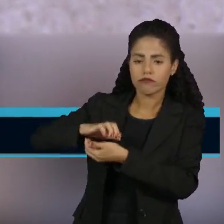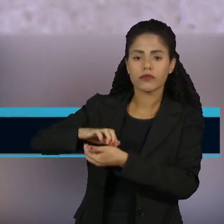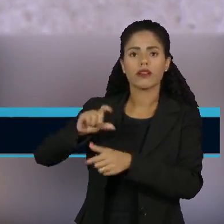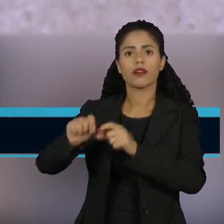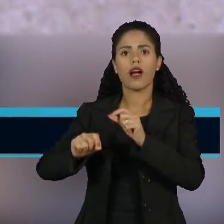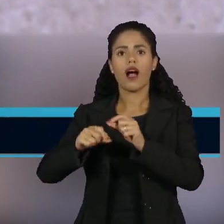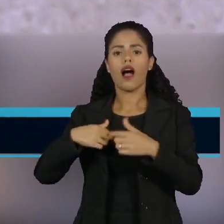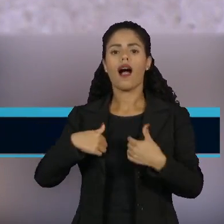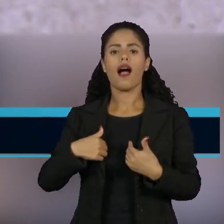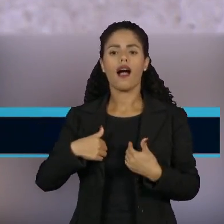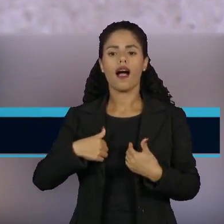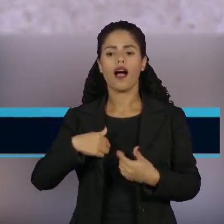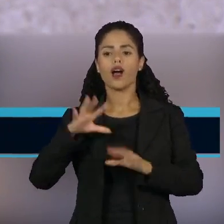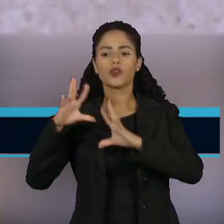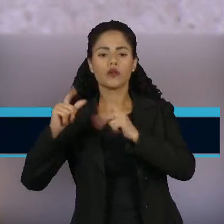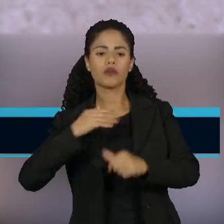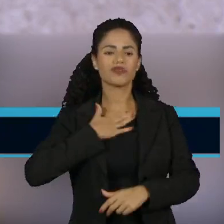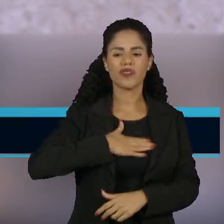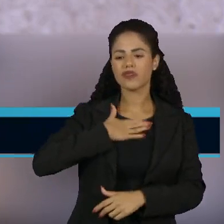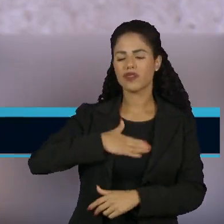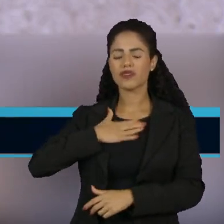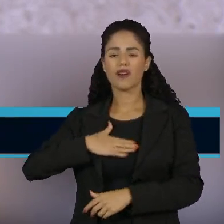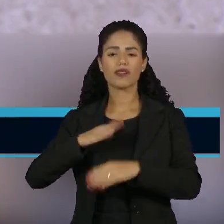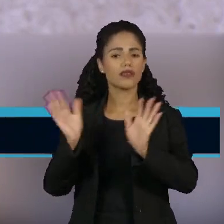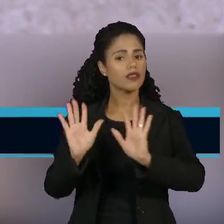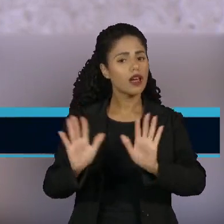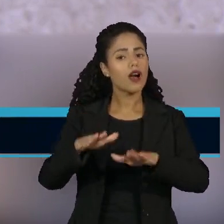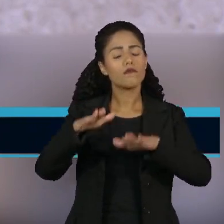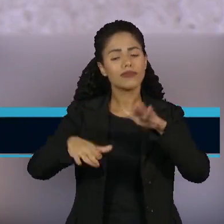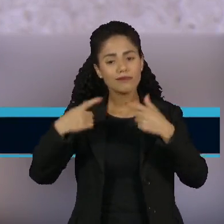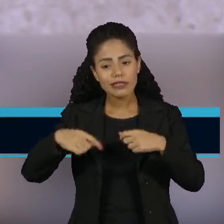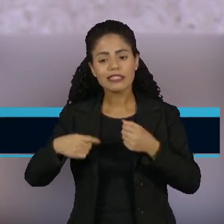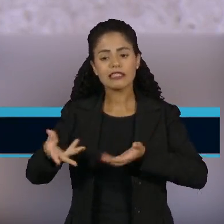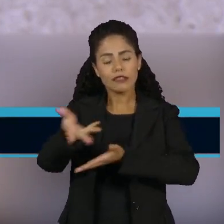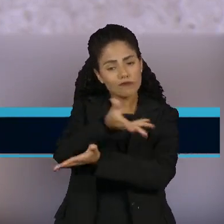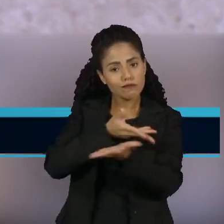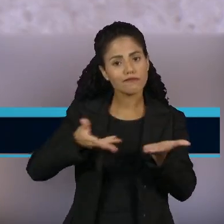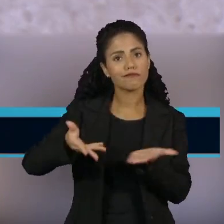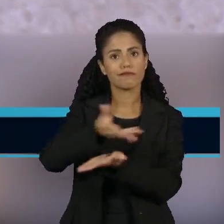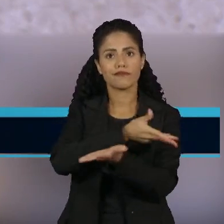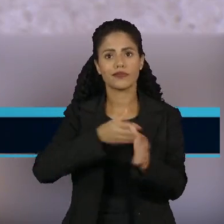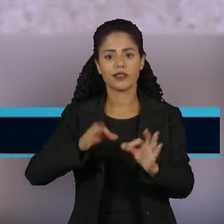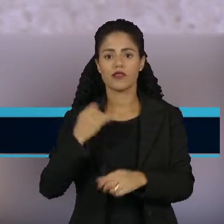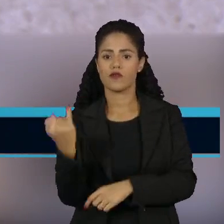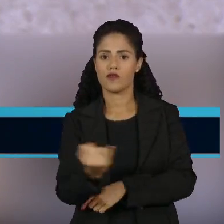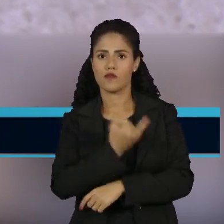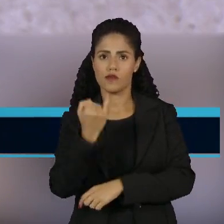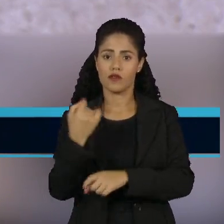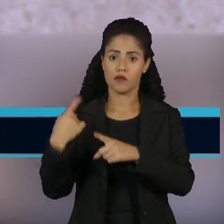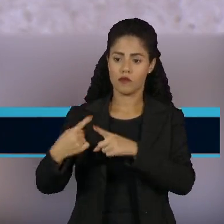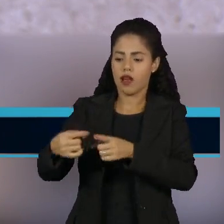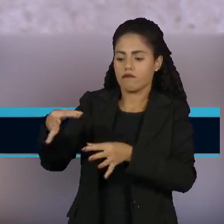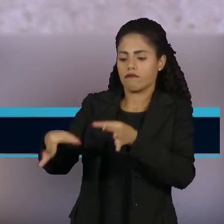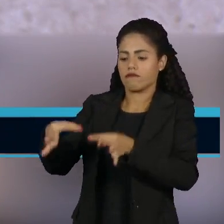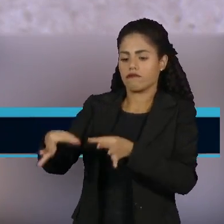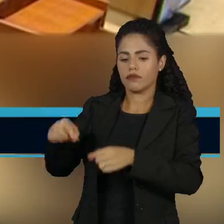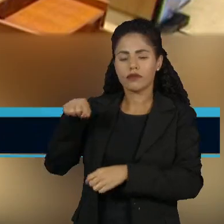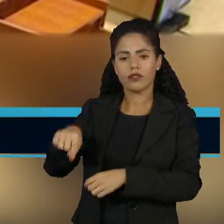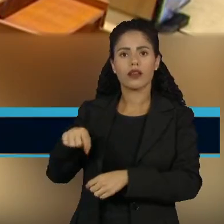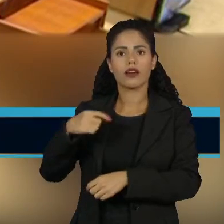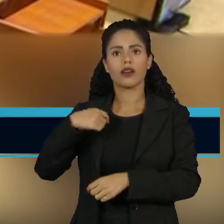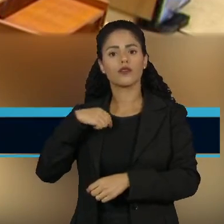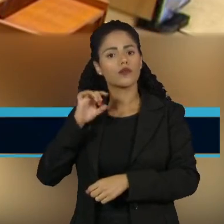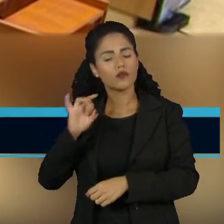desagrade segmentos políticos, econômicos e sociais importantes, porque ao tribunal não é